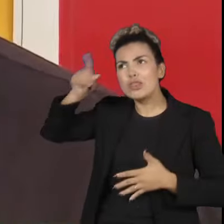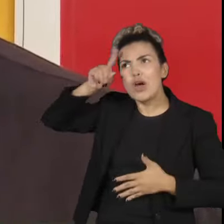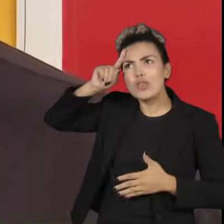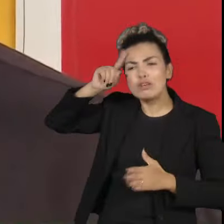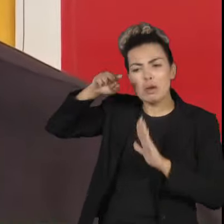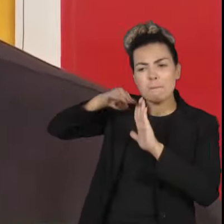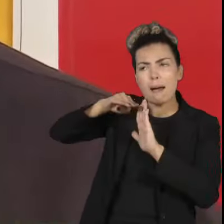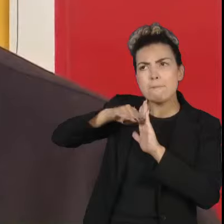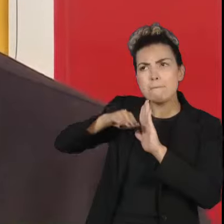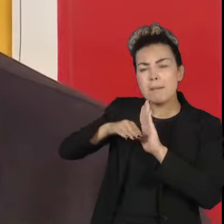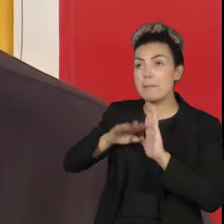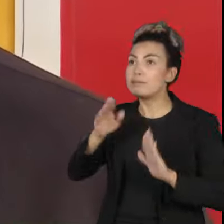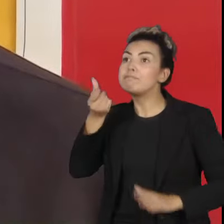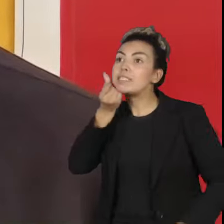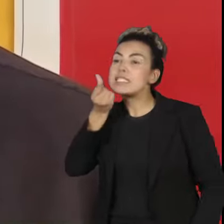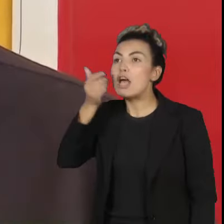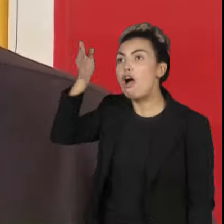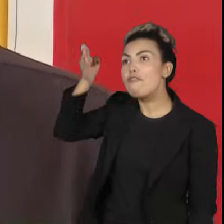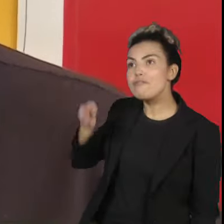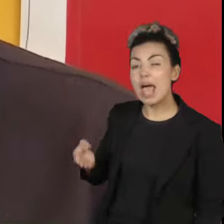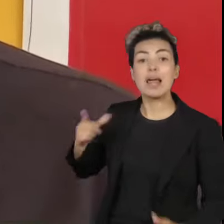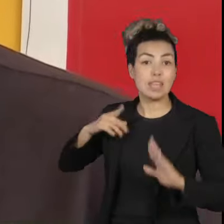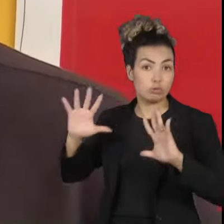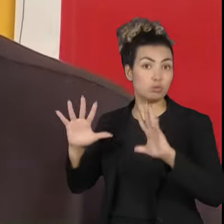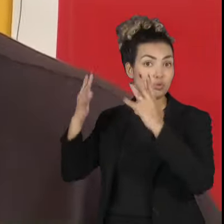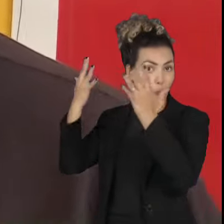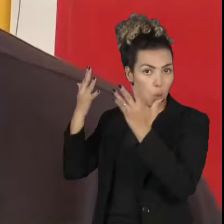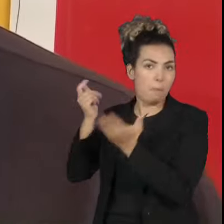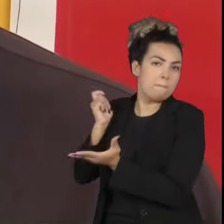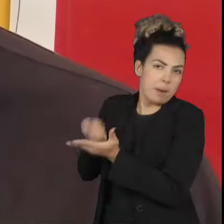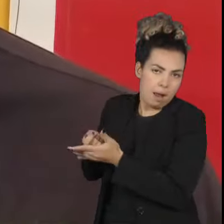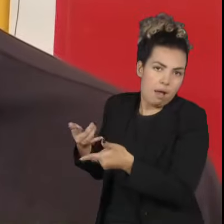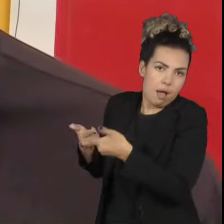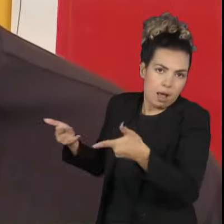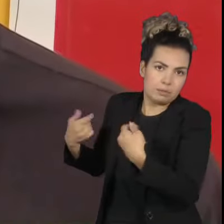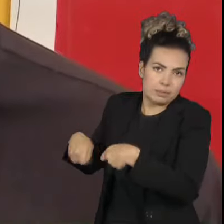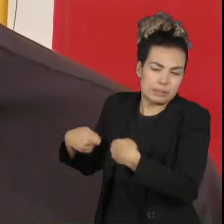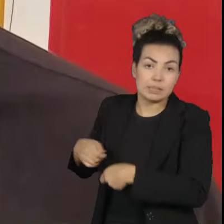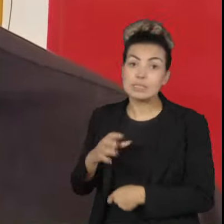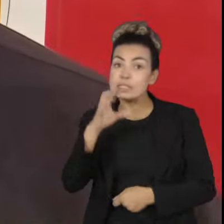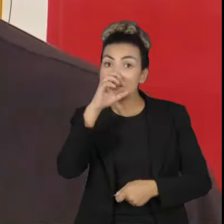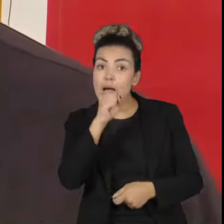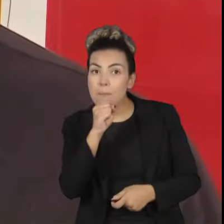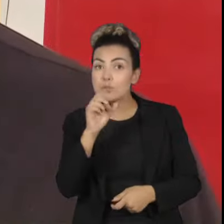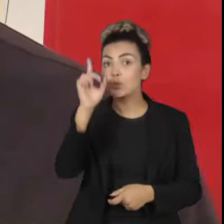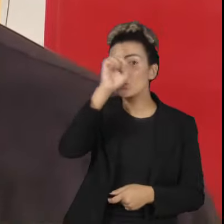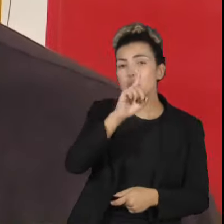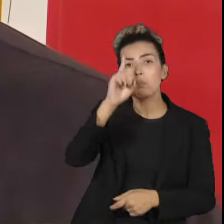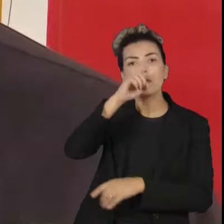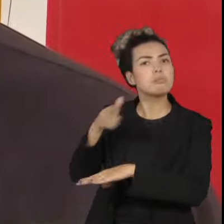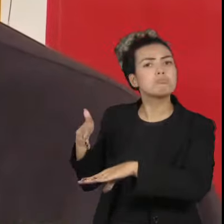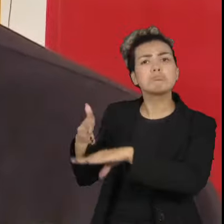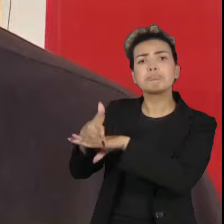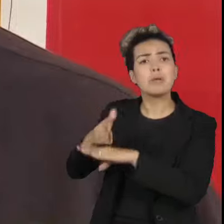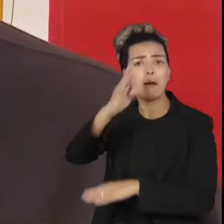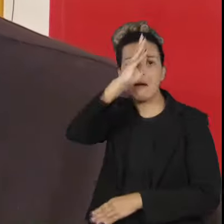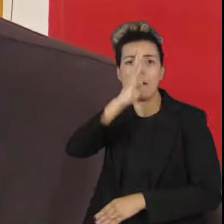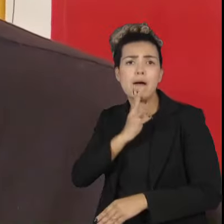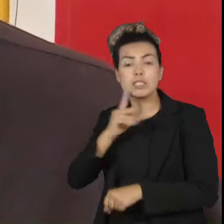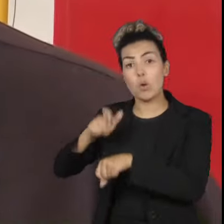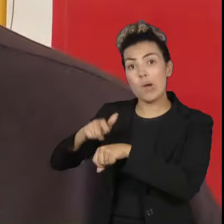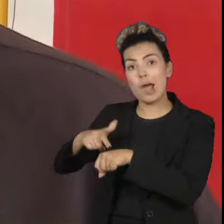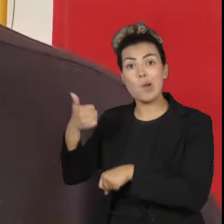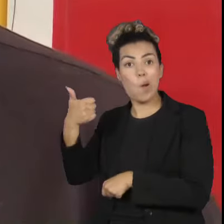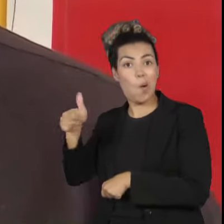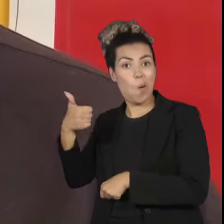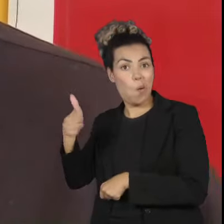De sextas-feiras tem os shows pagos e de sábado e domingo tem as entradas gratuitas do CTN a partir das 11 horas da manhã. E nesse